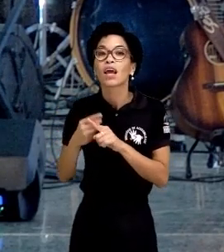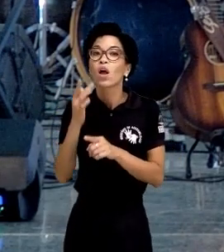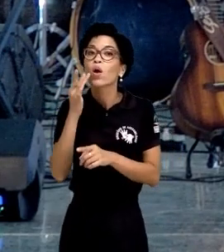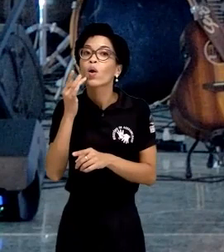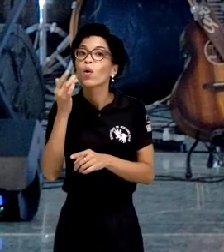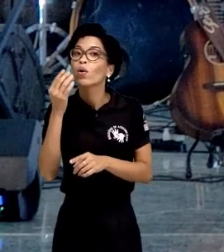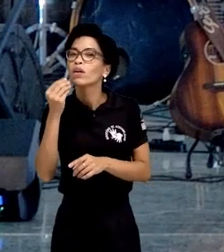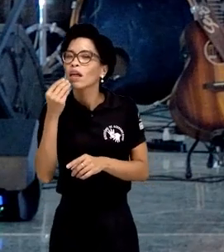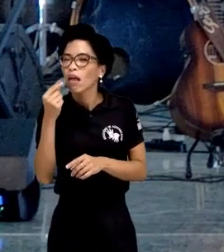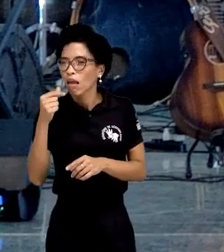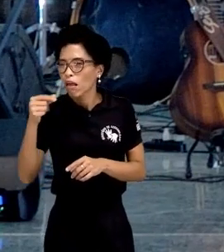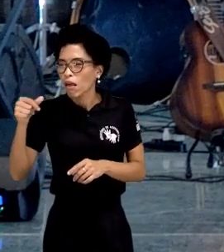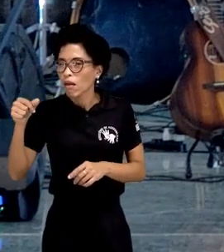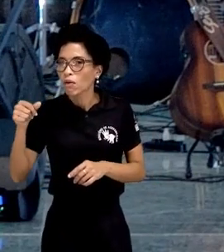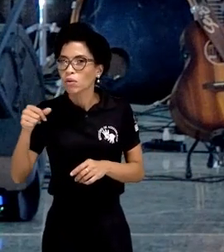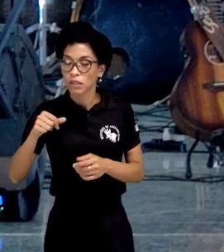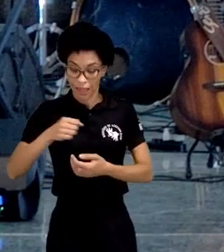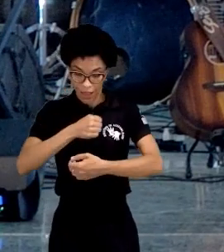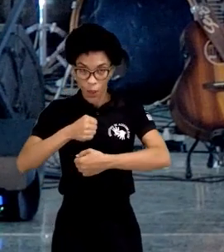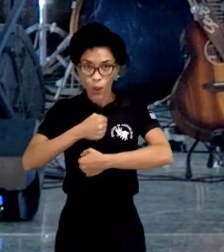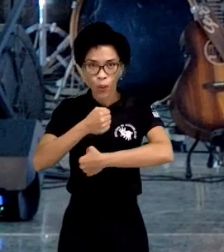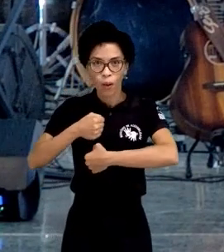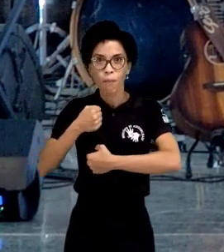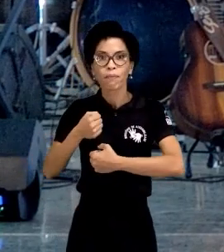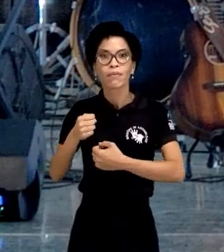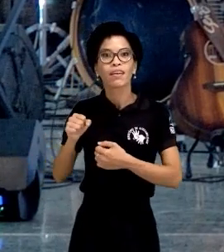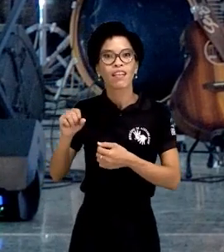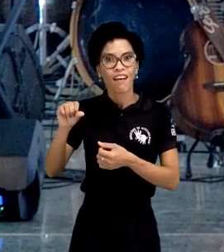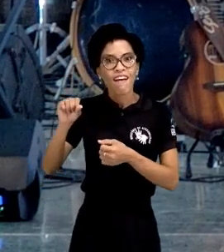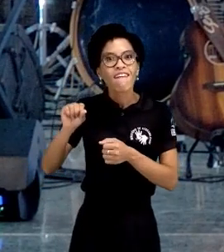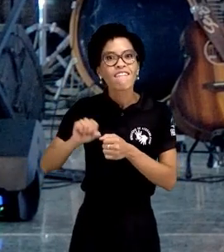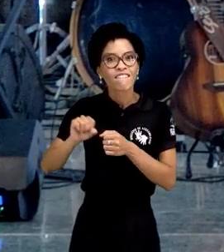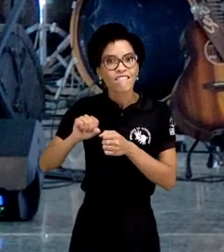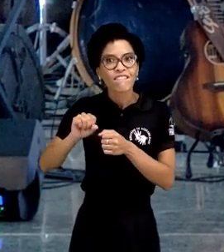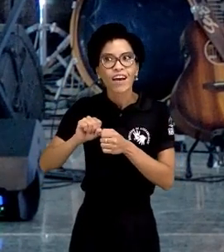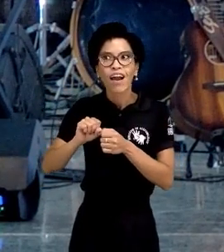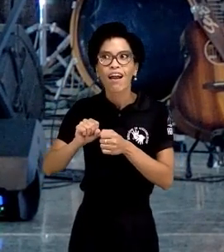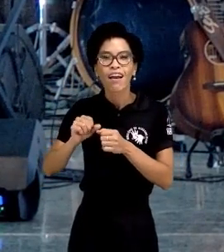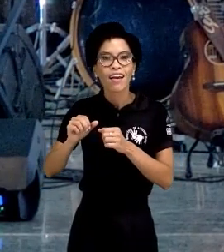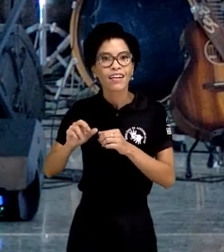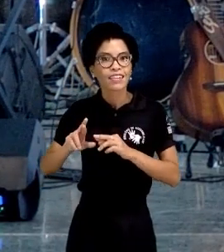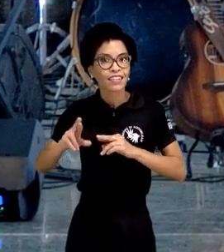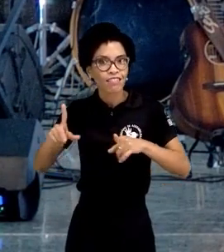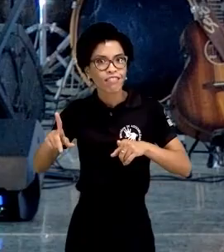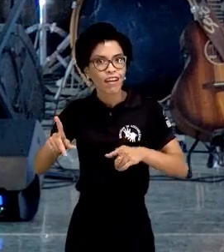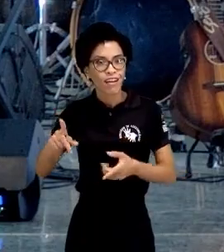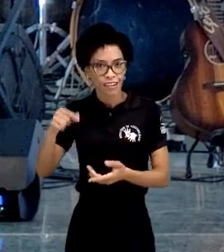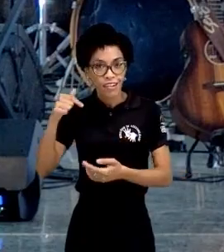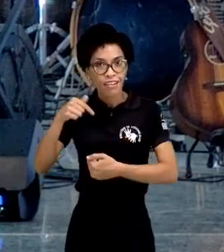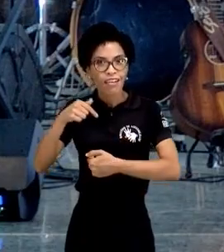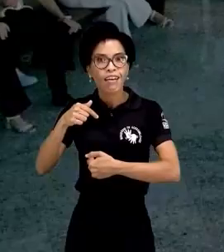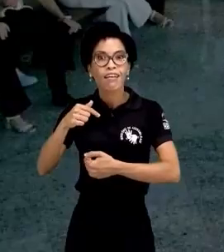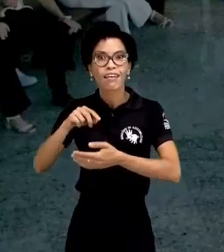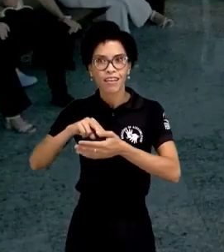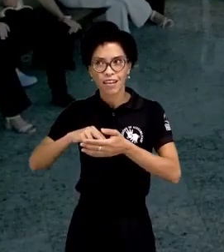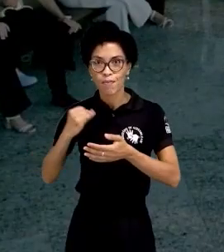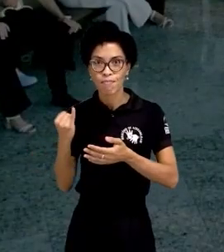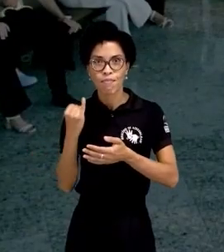que você, como membro do corpo de Cristo, você é este elemento que